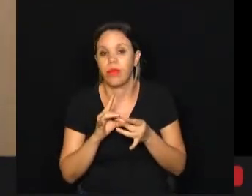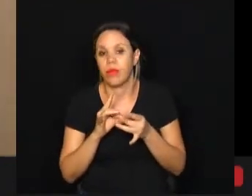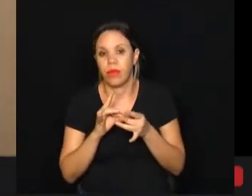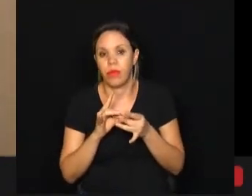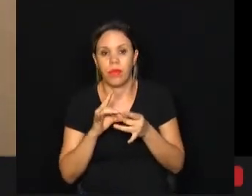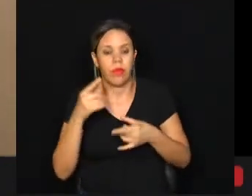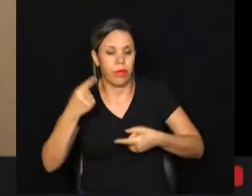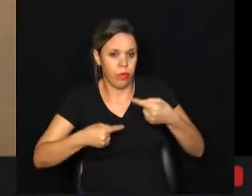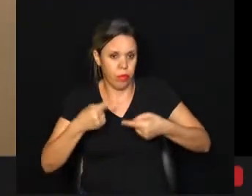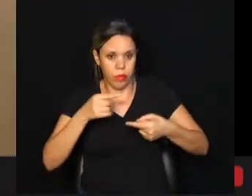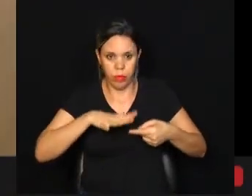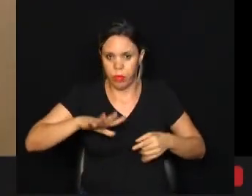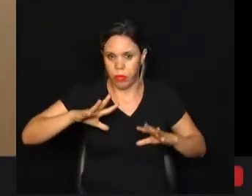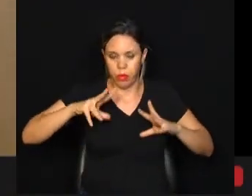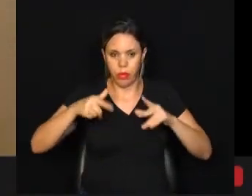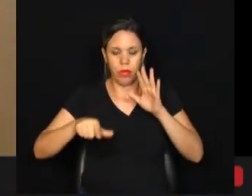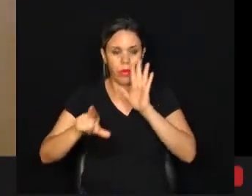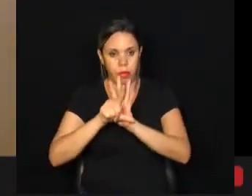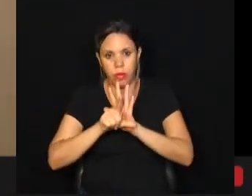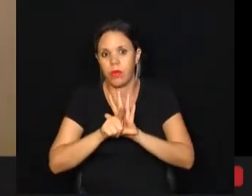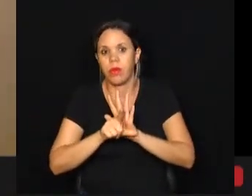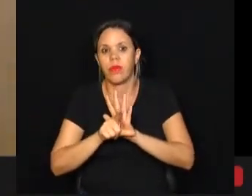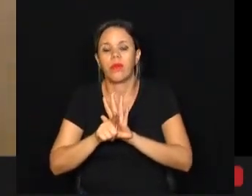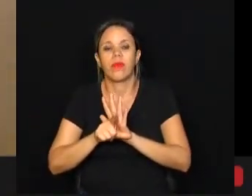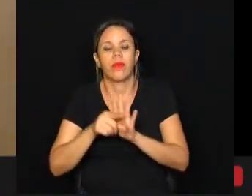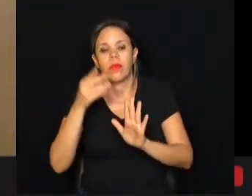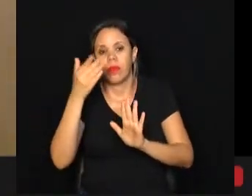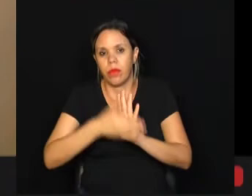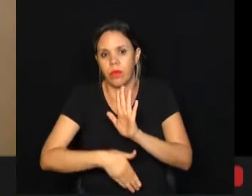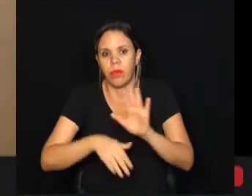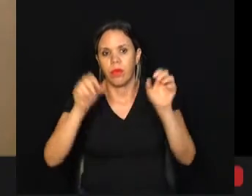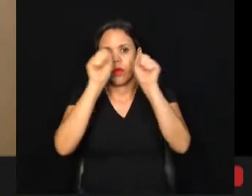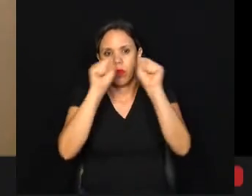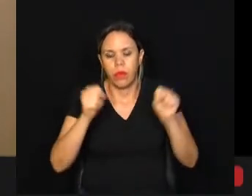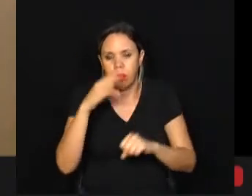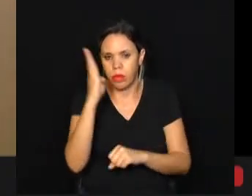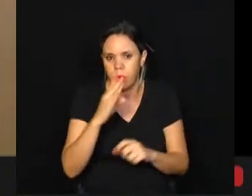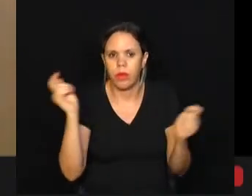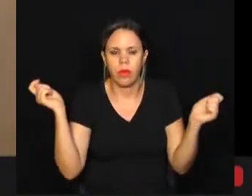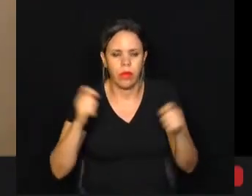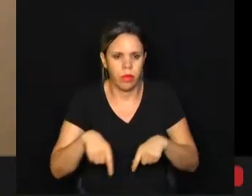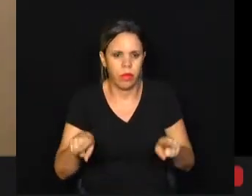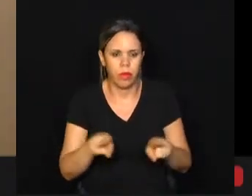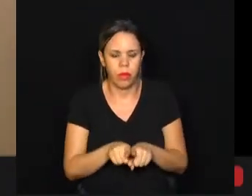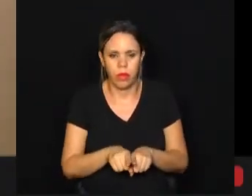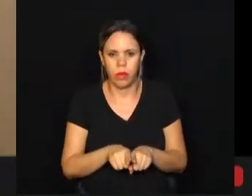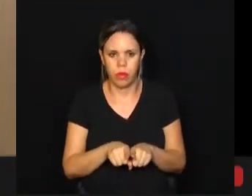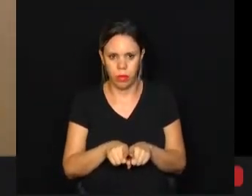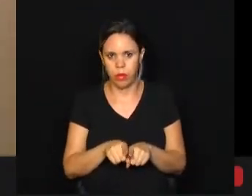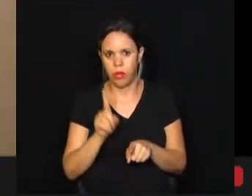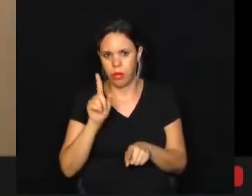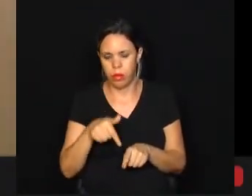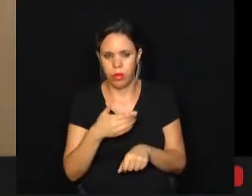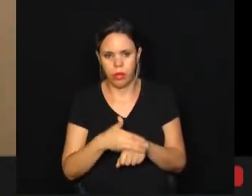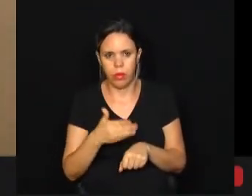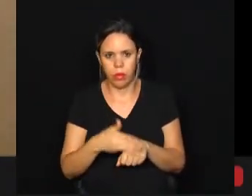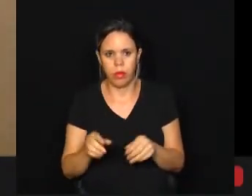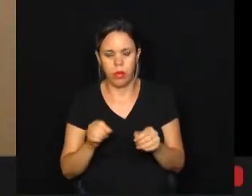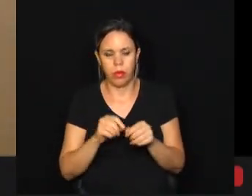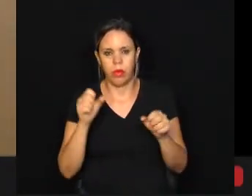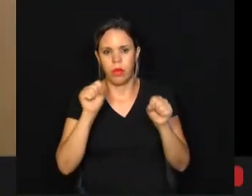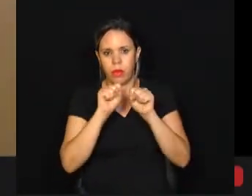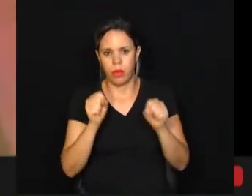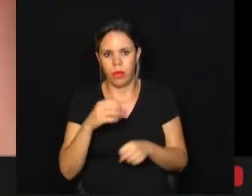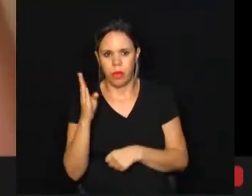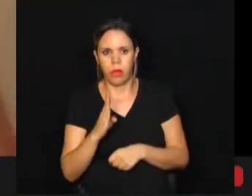parlamento. A lei provou que o sistema nacional é possível e provou que, aplicando o sistema